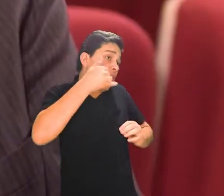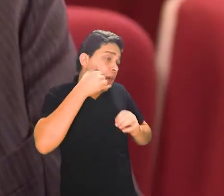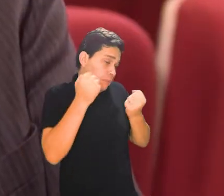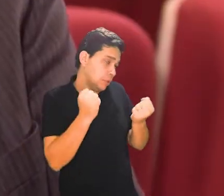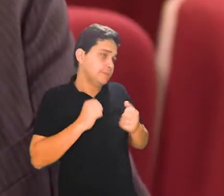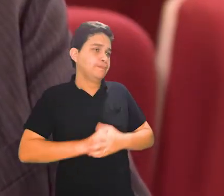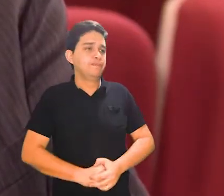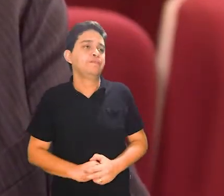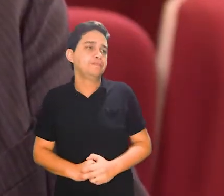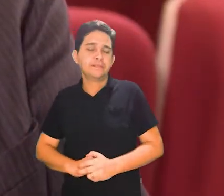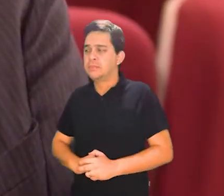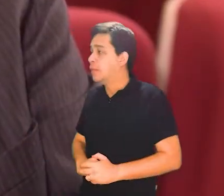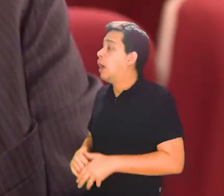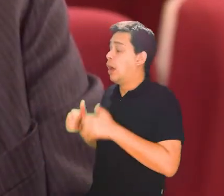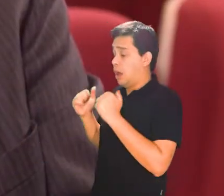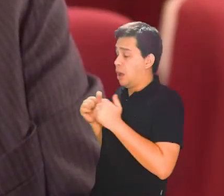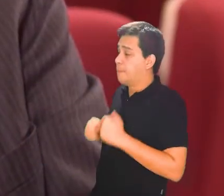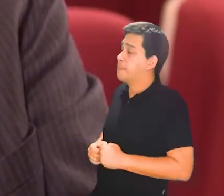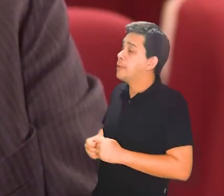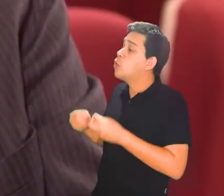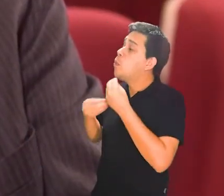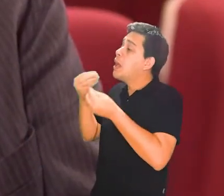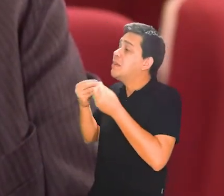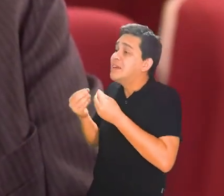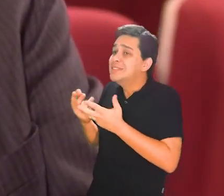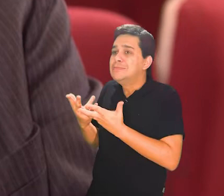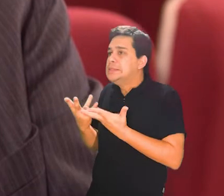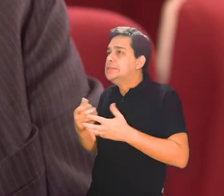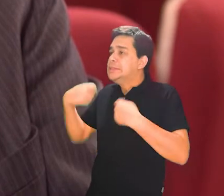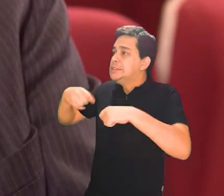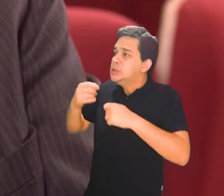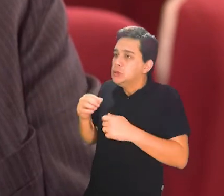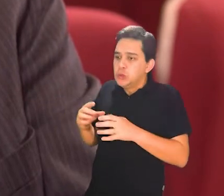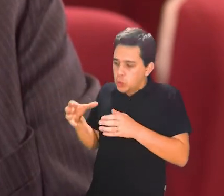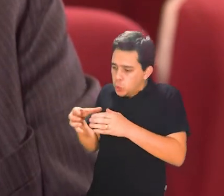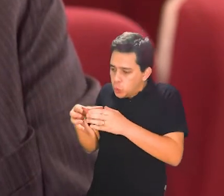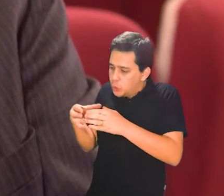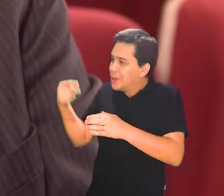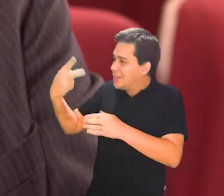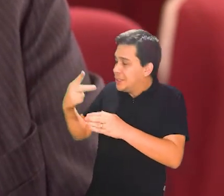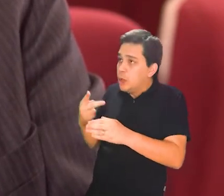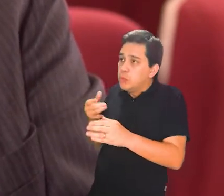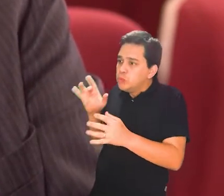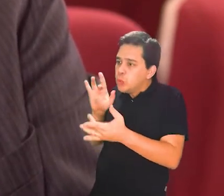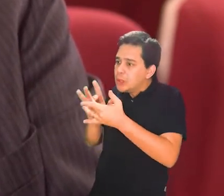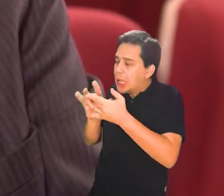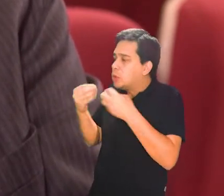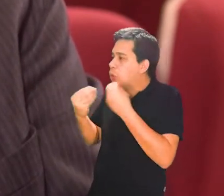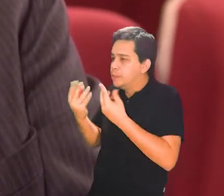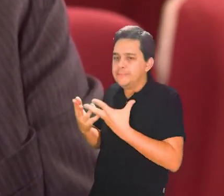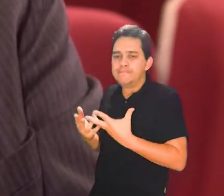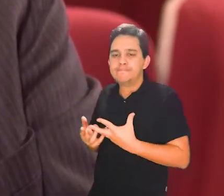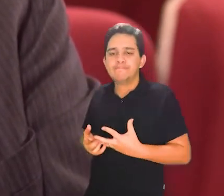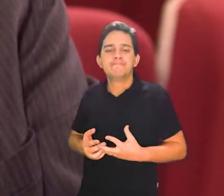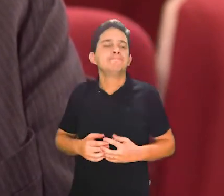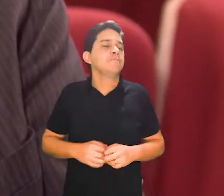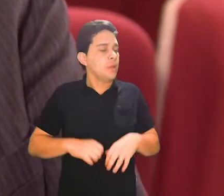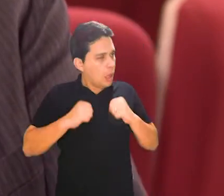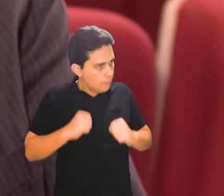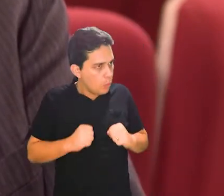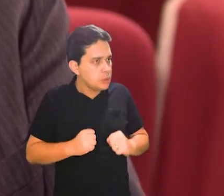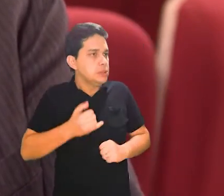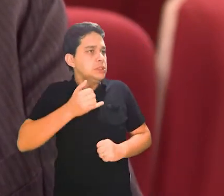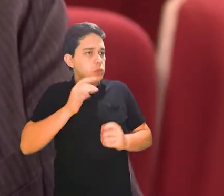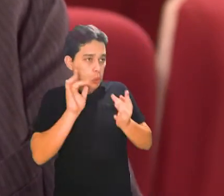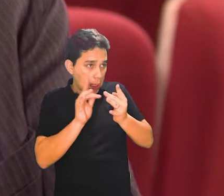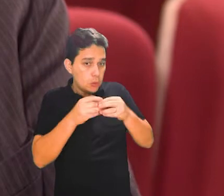a ouvidoria através do telefone 127, que é o telefone do Ministério Público, para receber todo tipo de comunicação. Lá